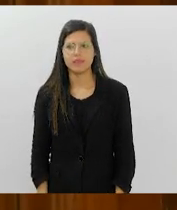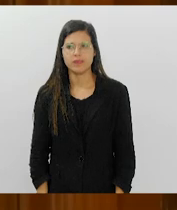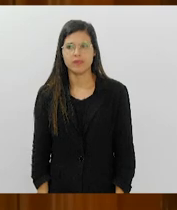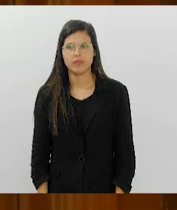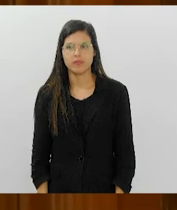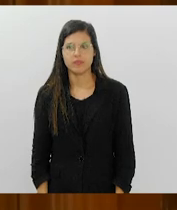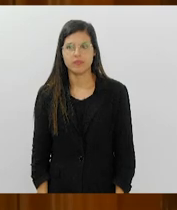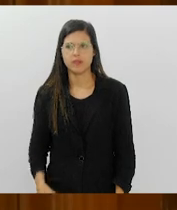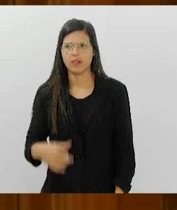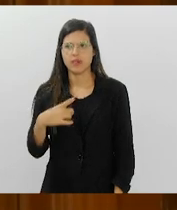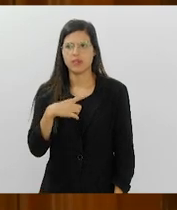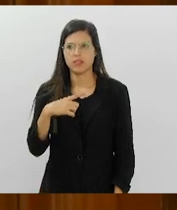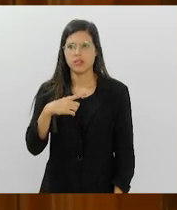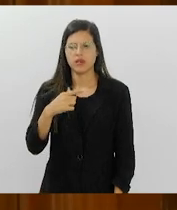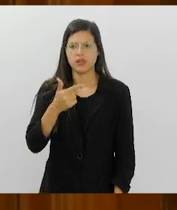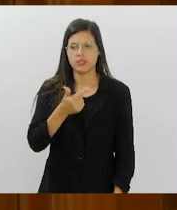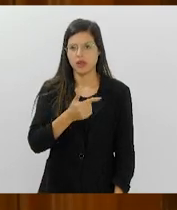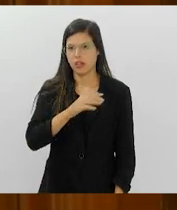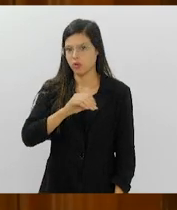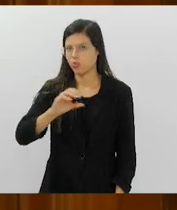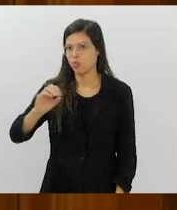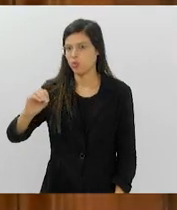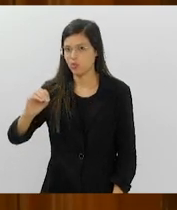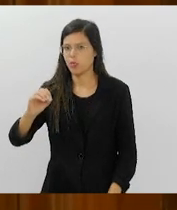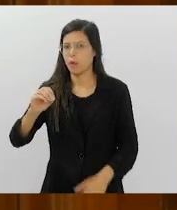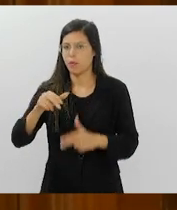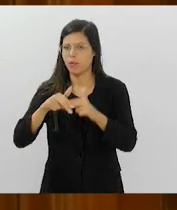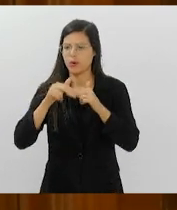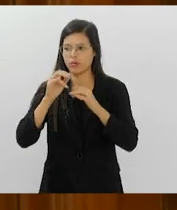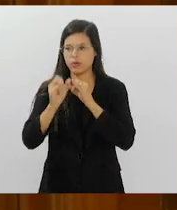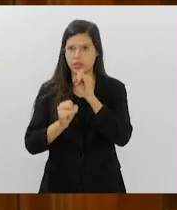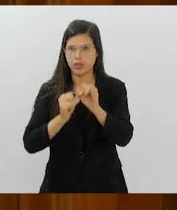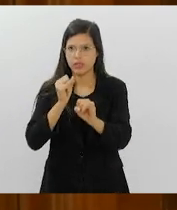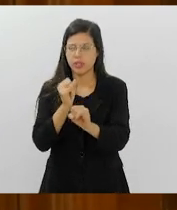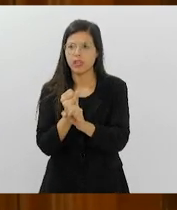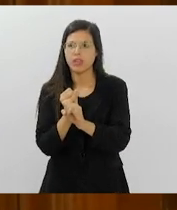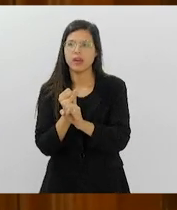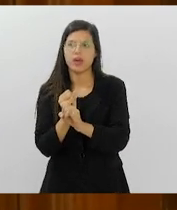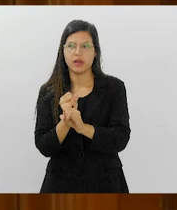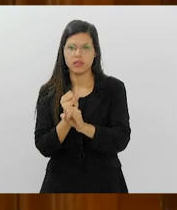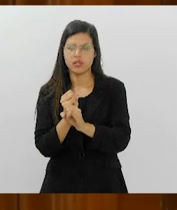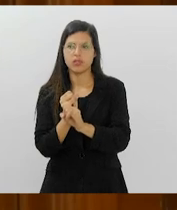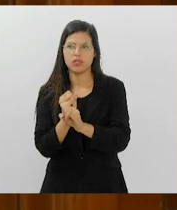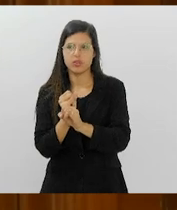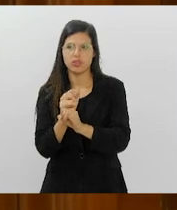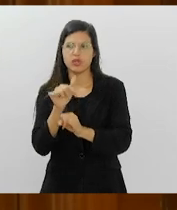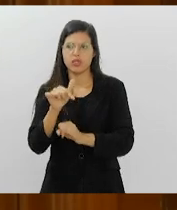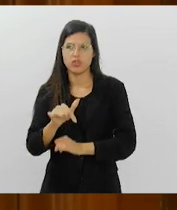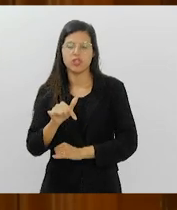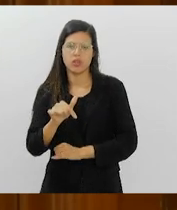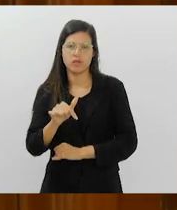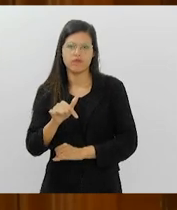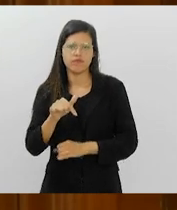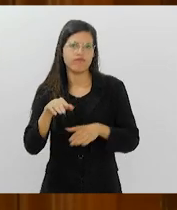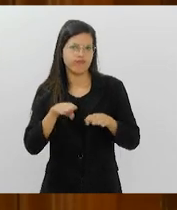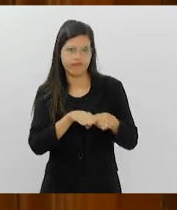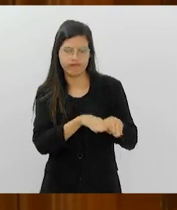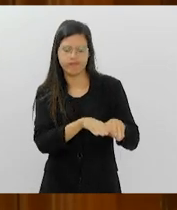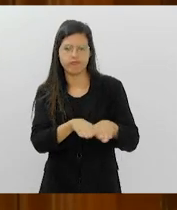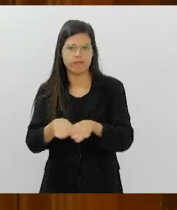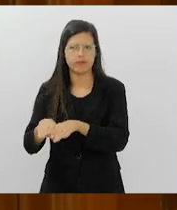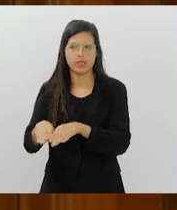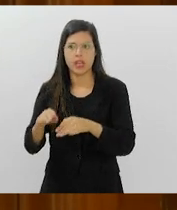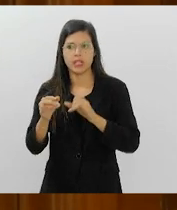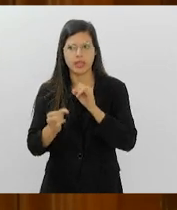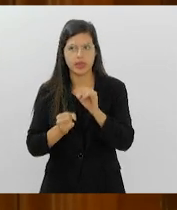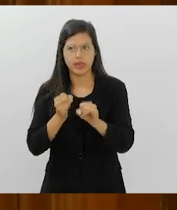a gente tem 2000, muito por conta da internet, né? Isso aí já está meio que pacificado na doutrina, a doutrina é majoritária nesse sentido, que a internet,